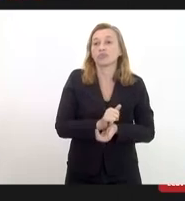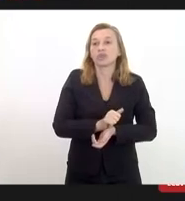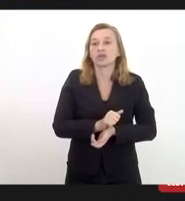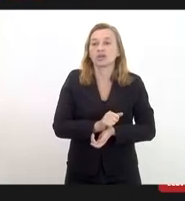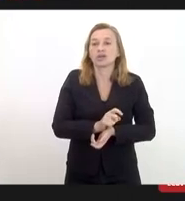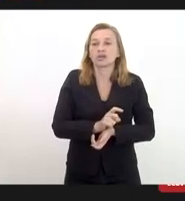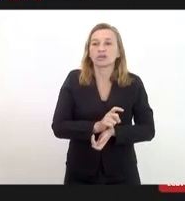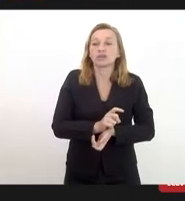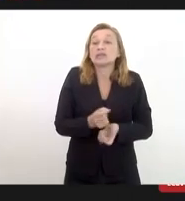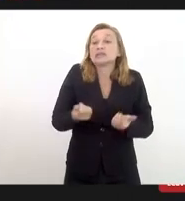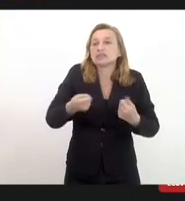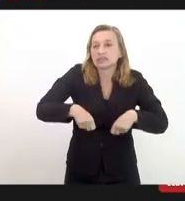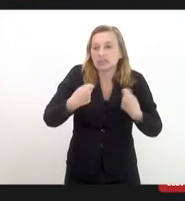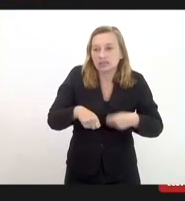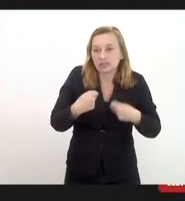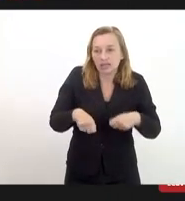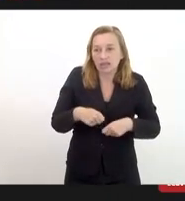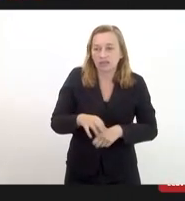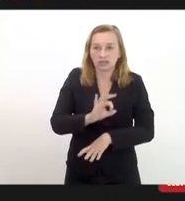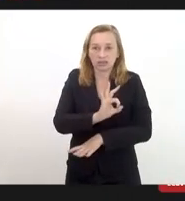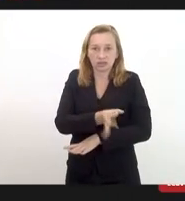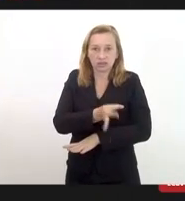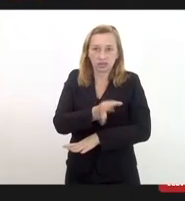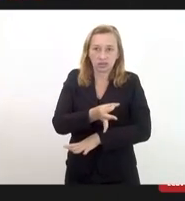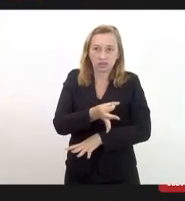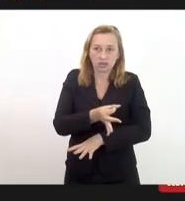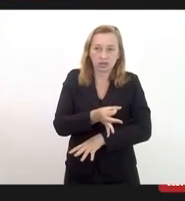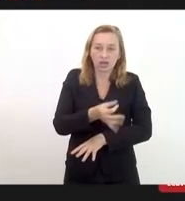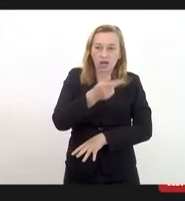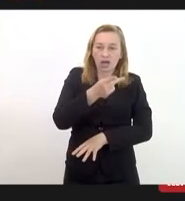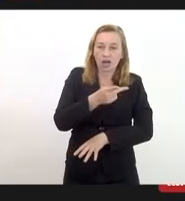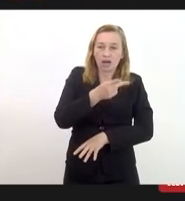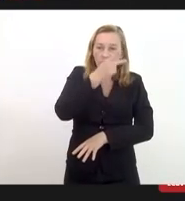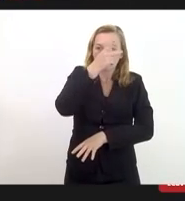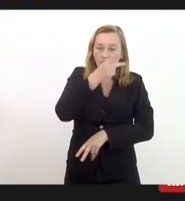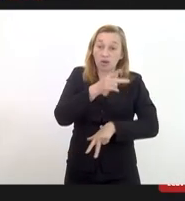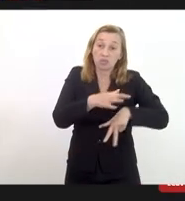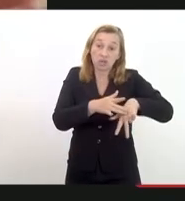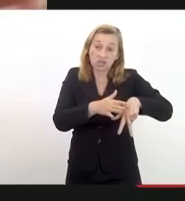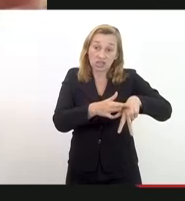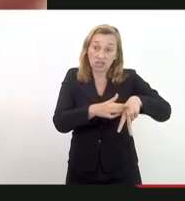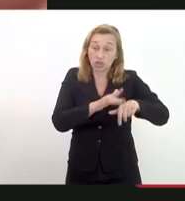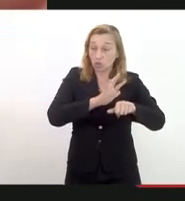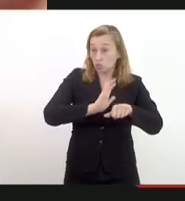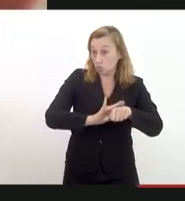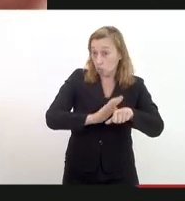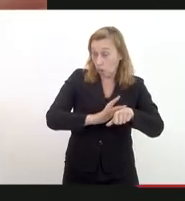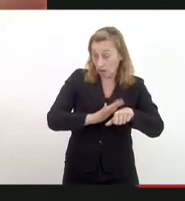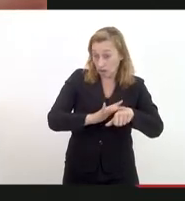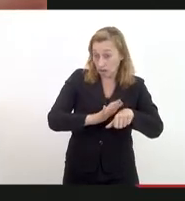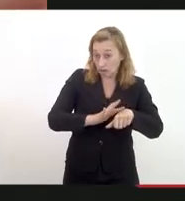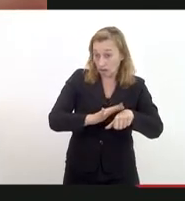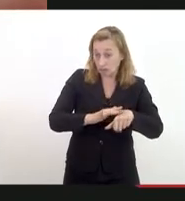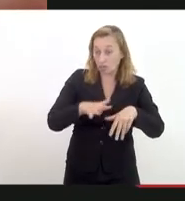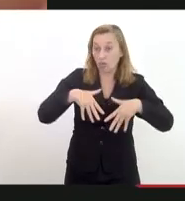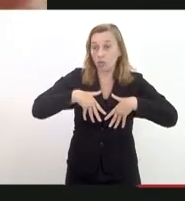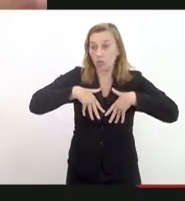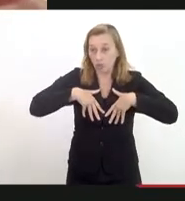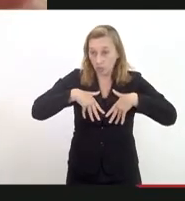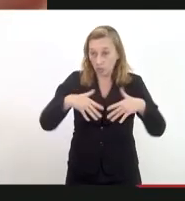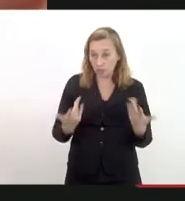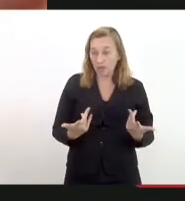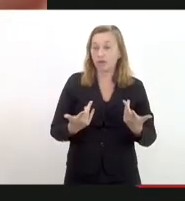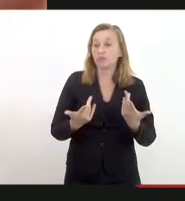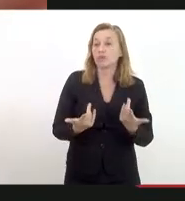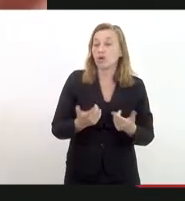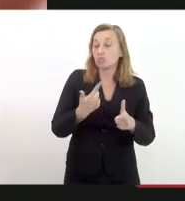da necessidade de garantir ao paciente com tuberculose acesso aos leitos de pacientes graves. A